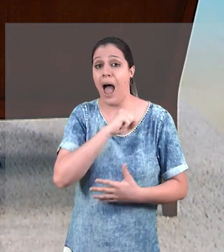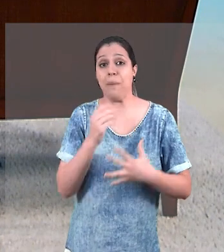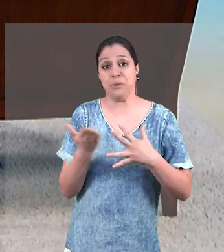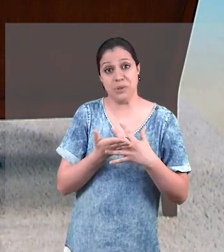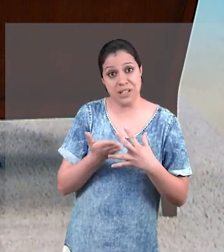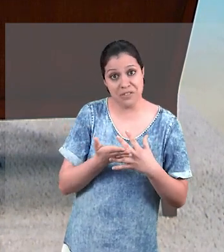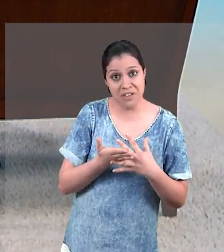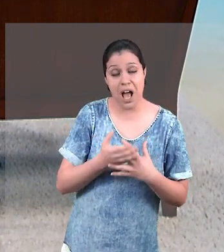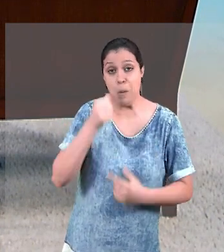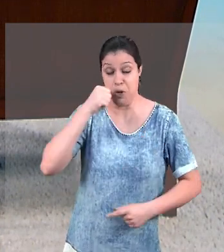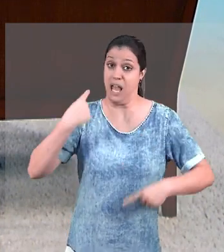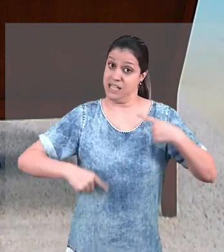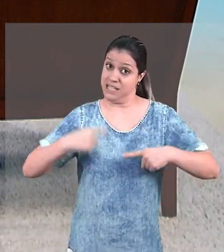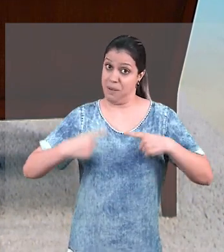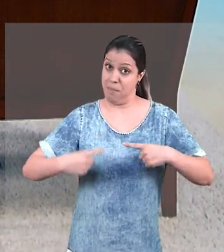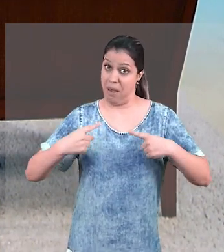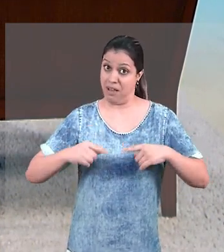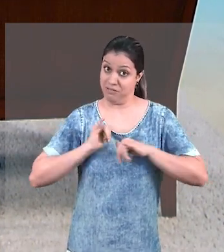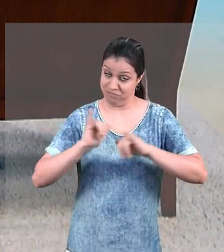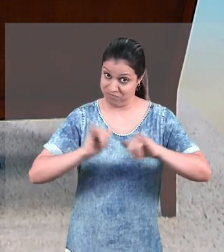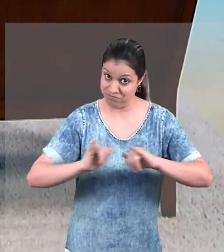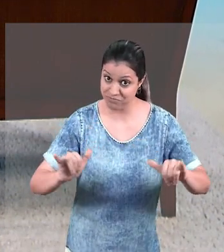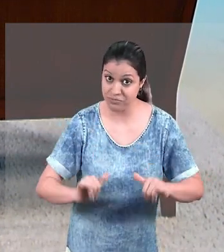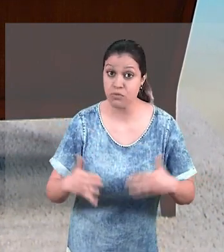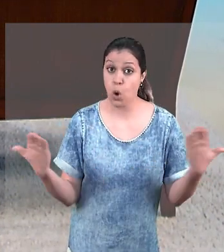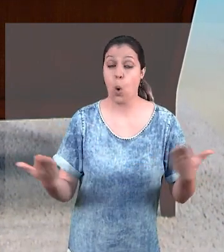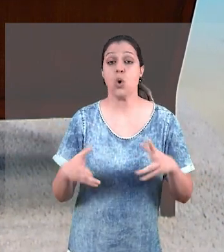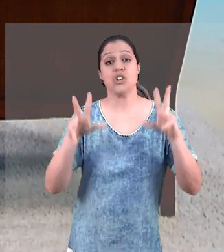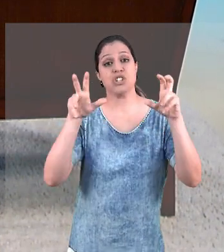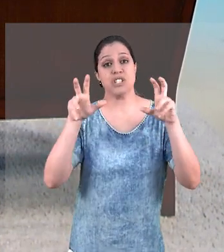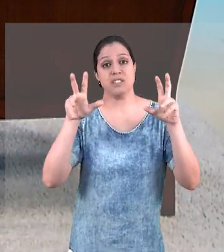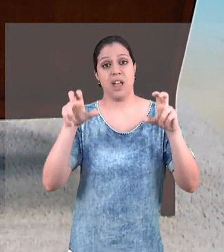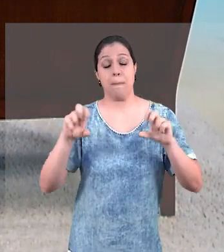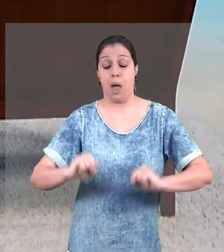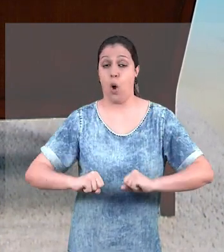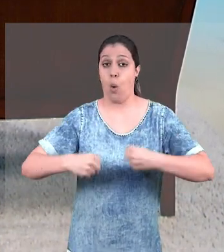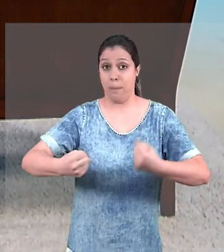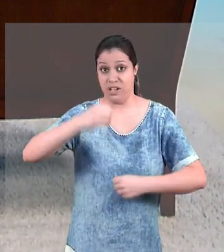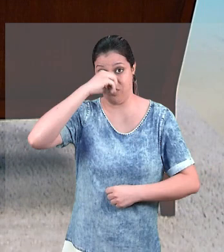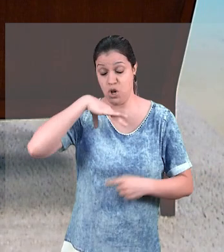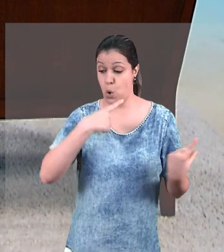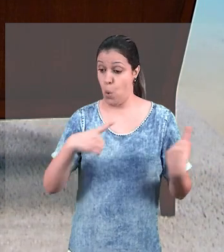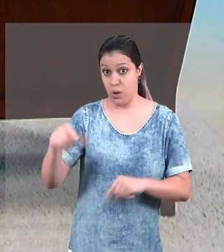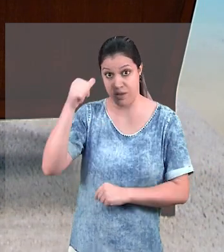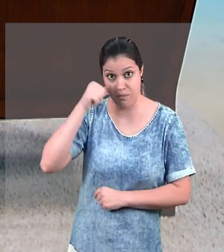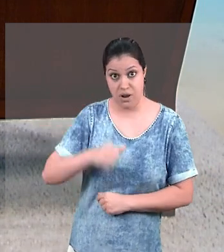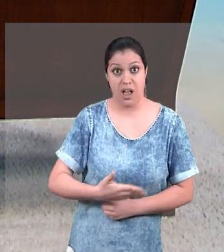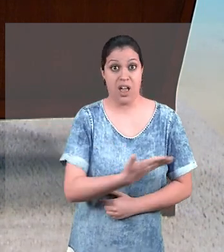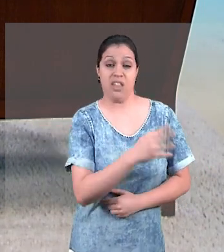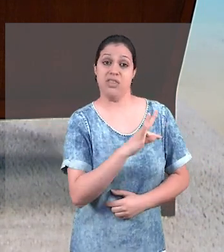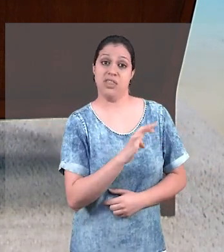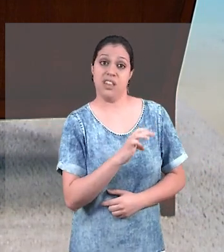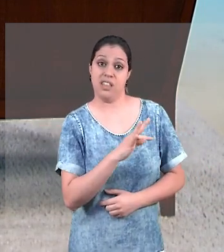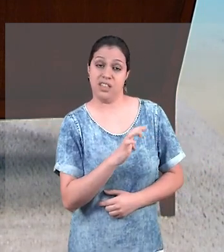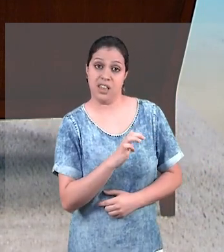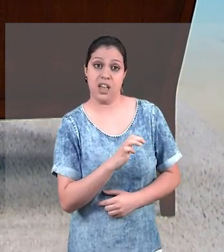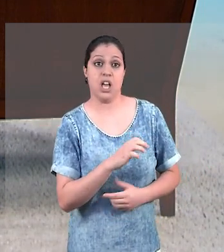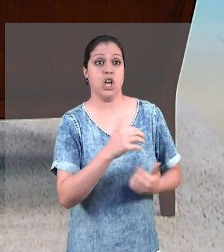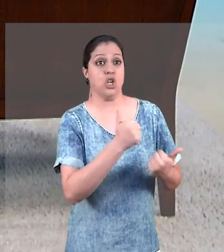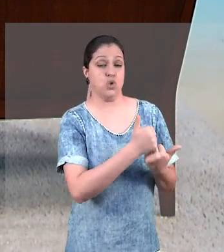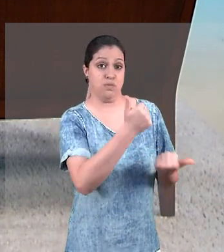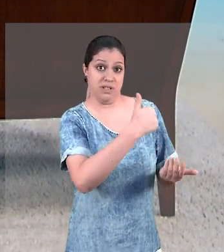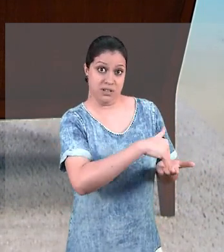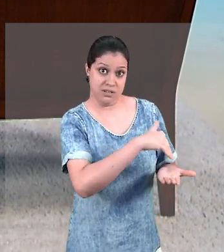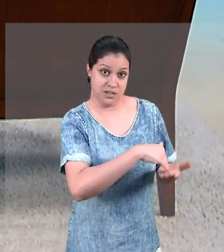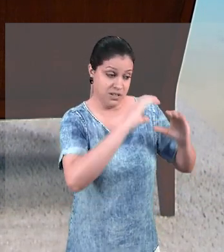intervalo. Mulheres em Debate está no ar. Hoje a gente está falando de combate ao feminicídio com a TT Trade, subsecretária adjunta